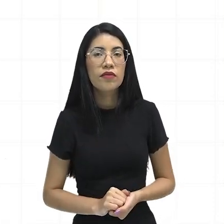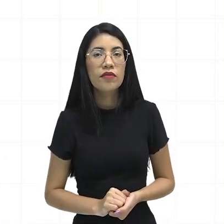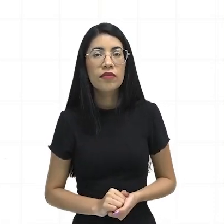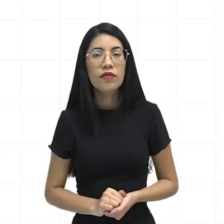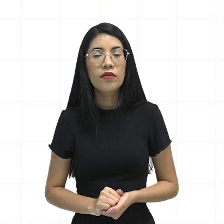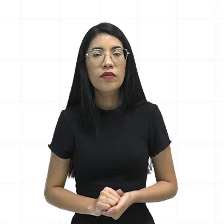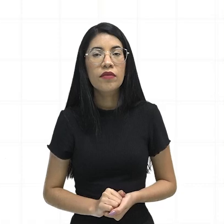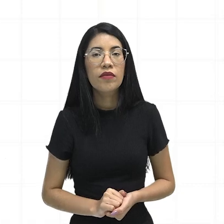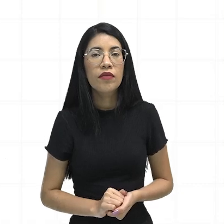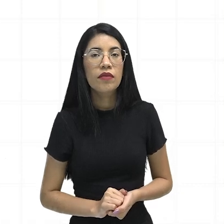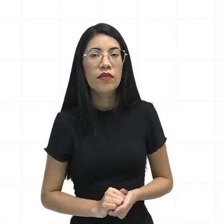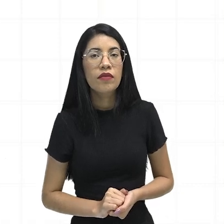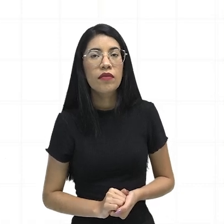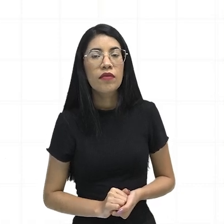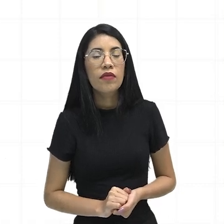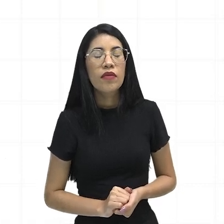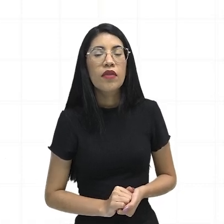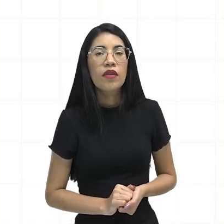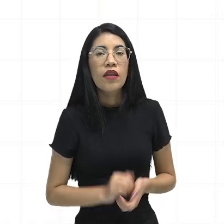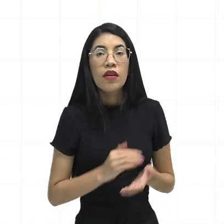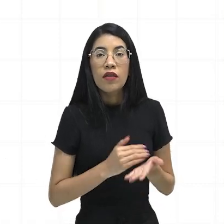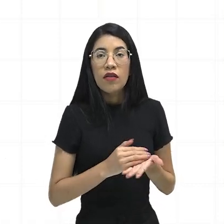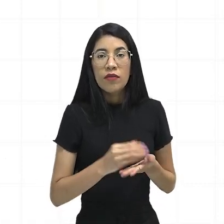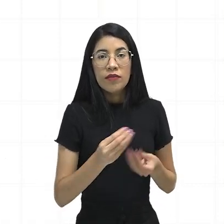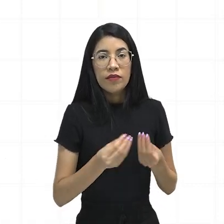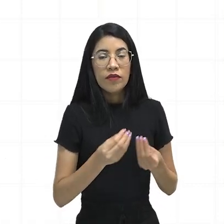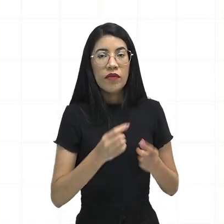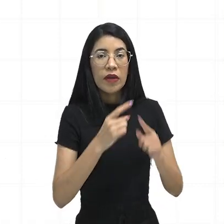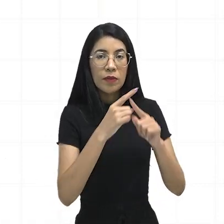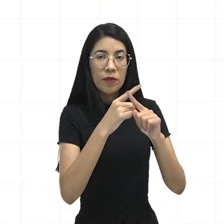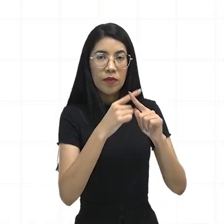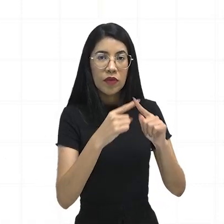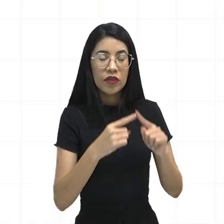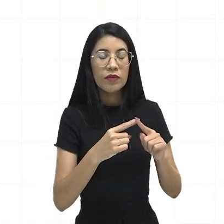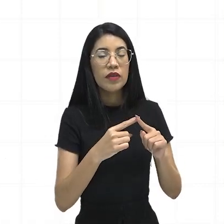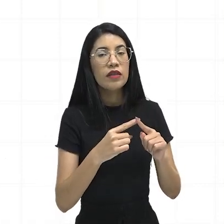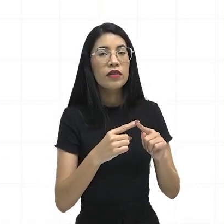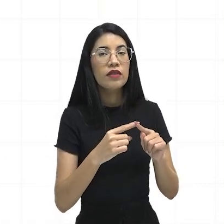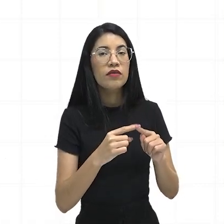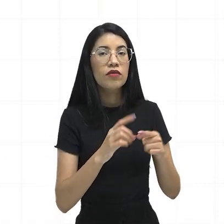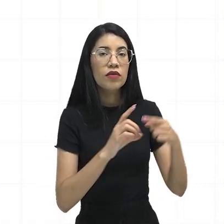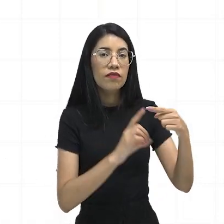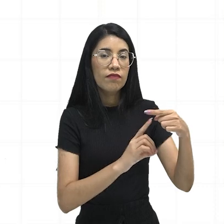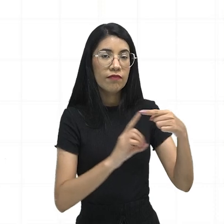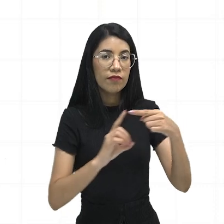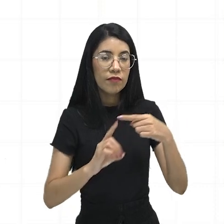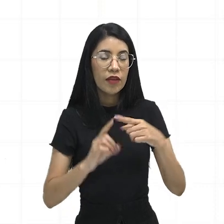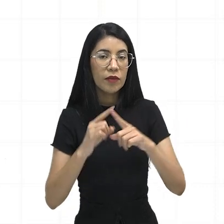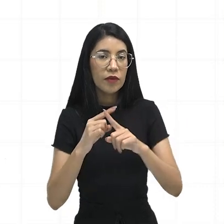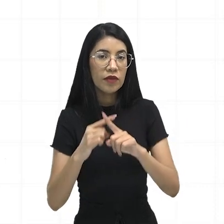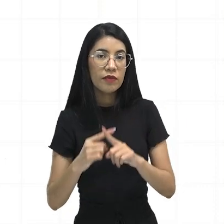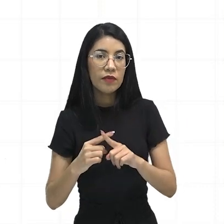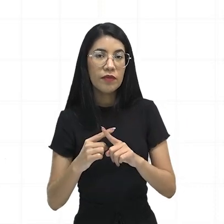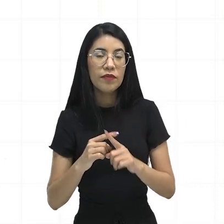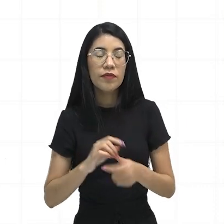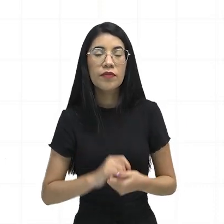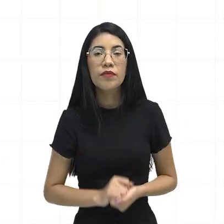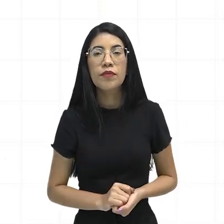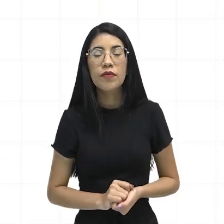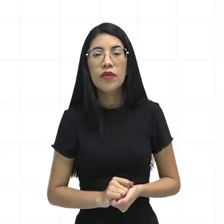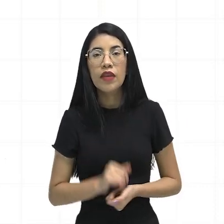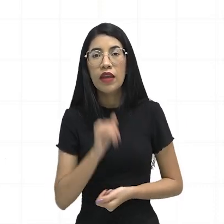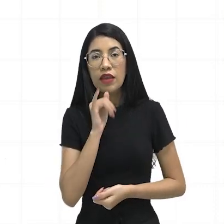passo, você vai realizar a multiplicação entre os dois denominadores. Ou seja,